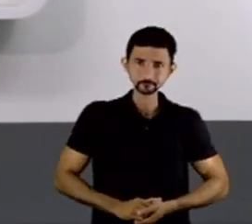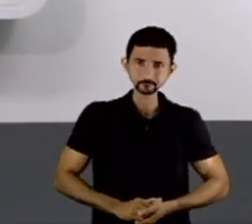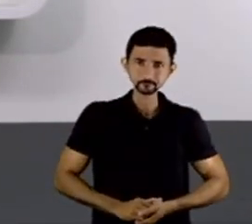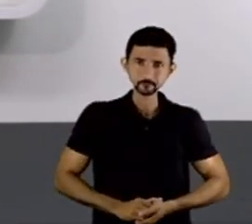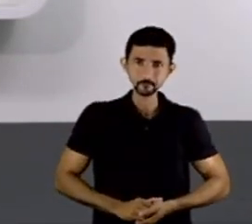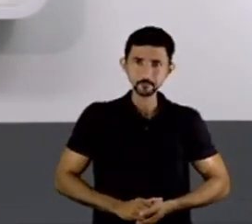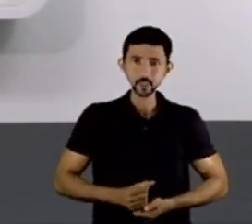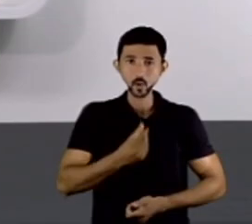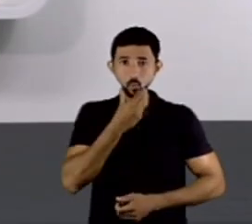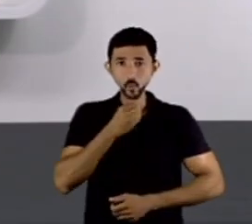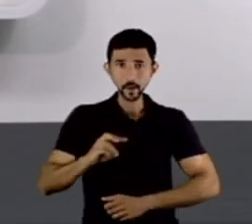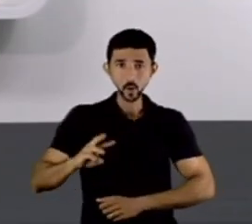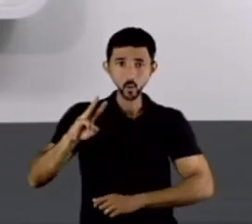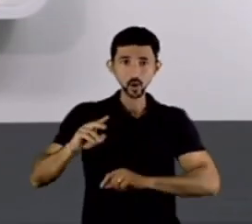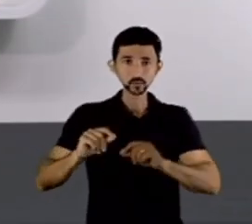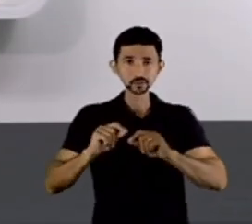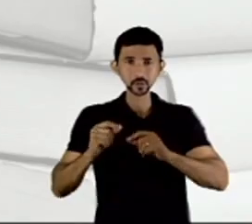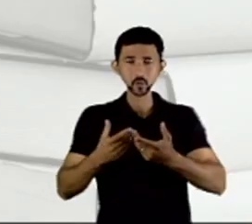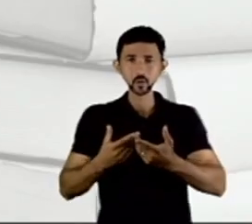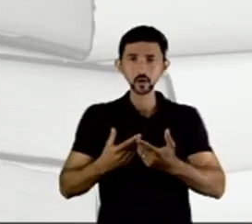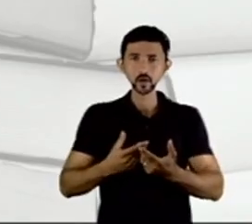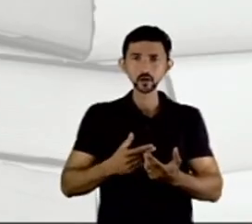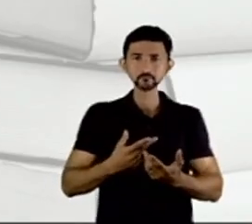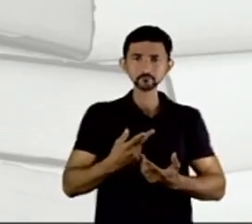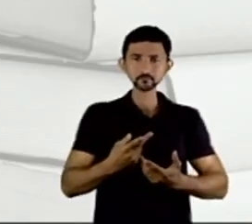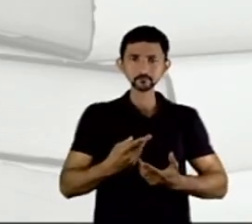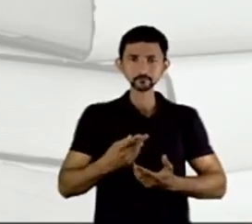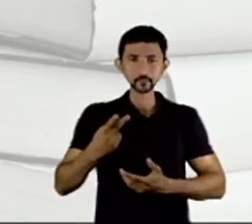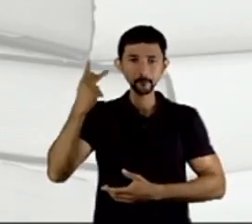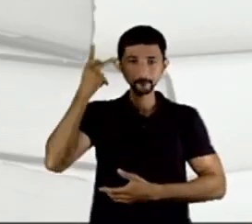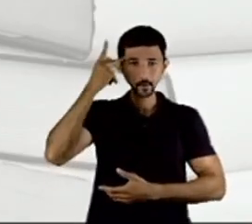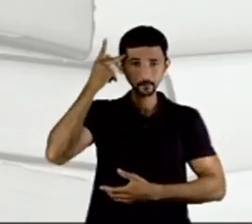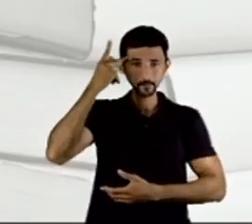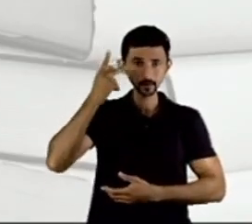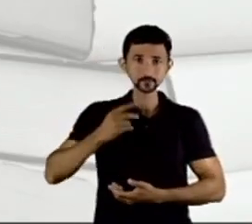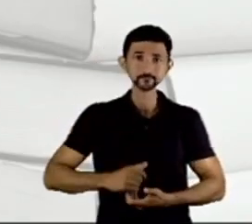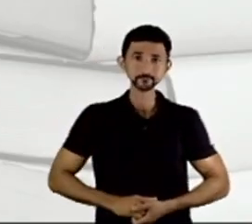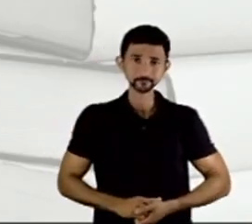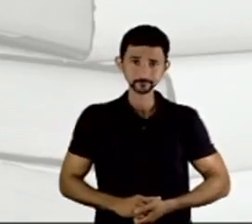O Washington Luiz, ele é paulista,